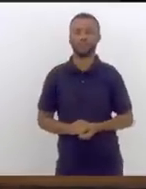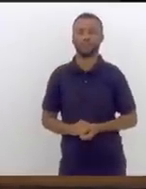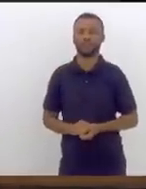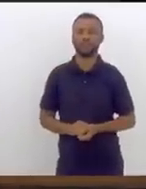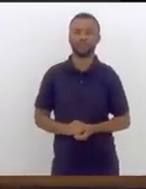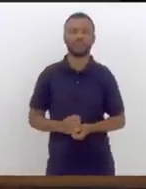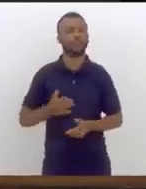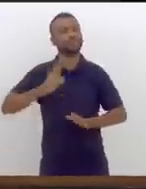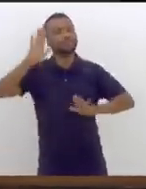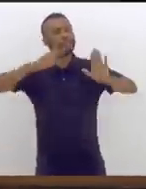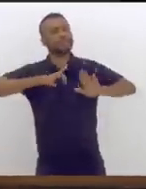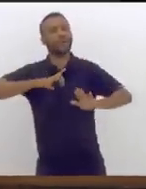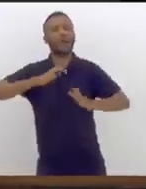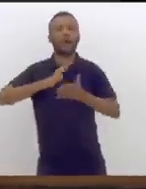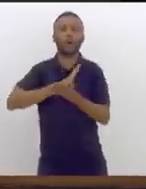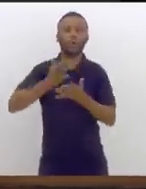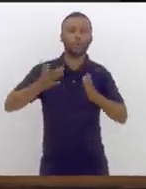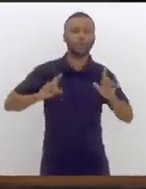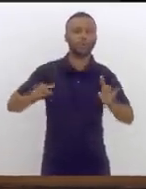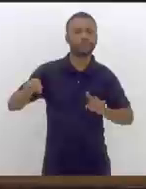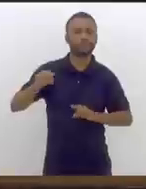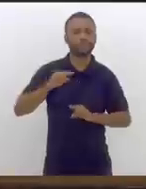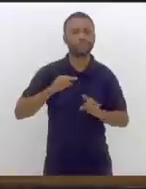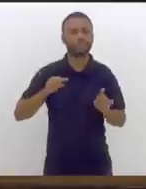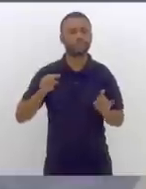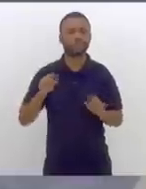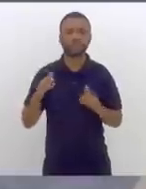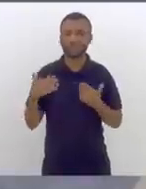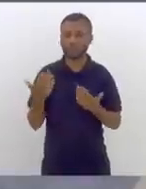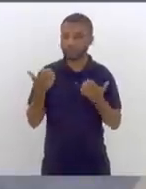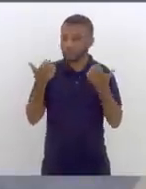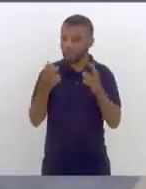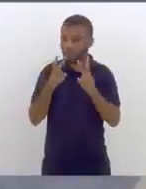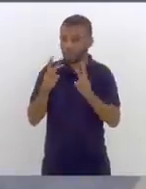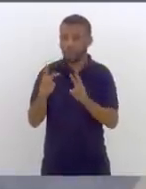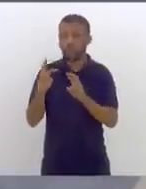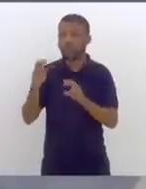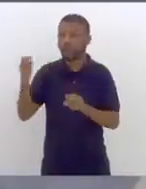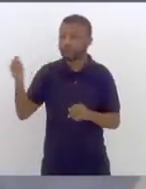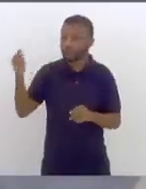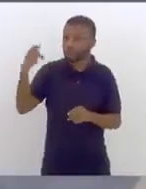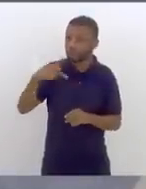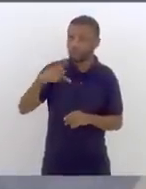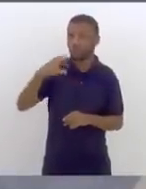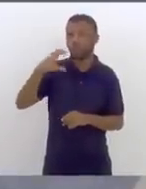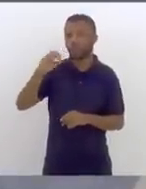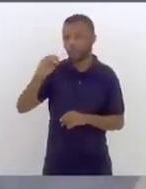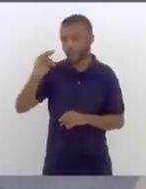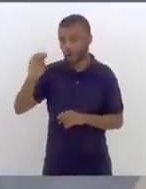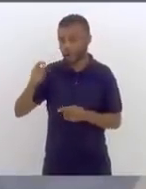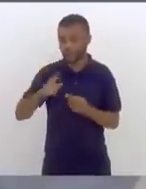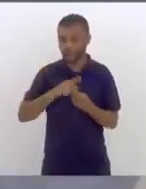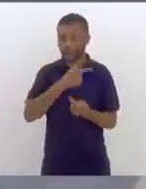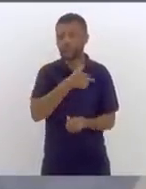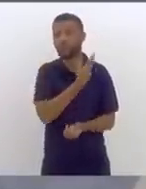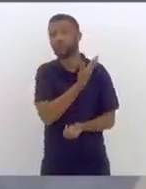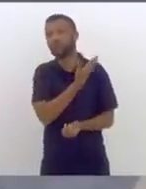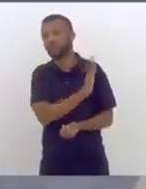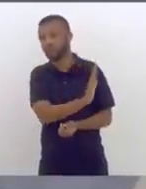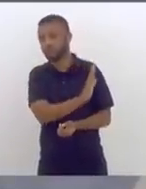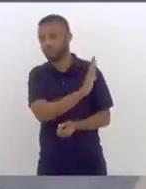tem algum tem algum Então nós vamos falar sobre reformado por cota vamos falar dos excluídos